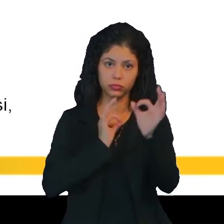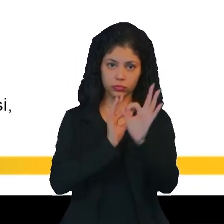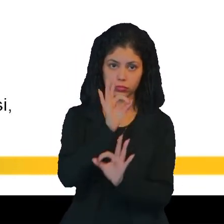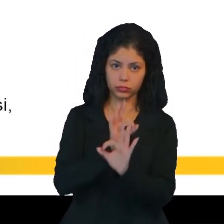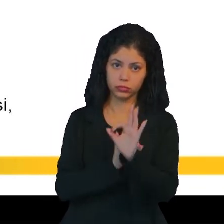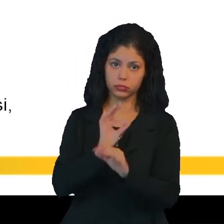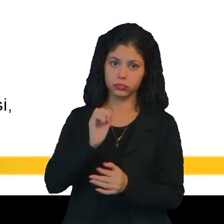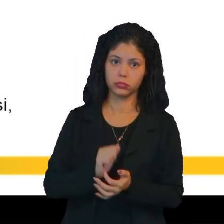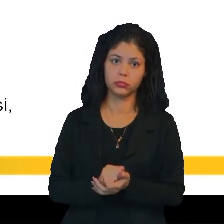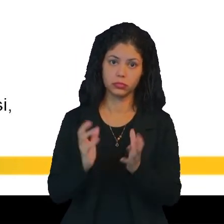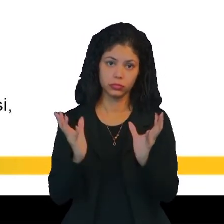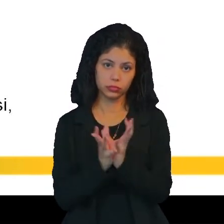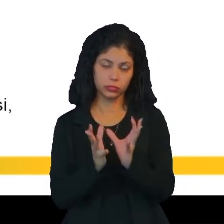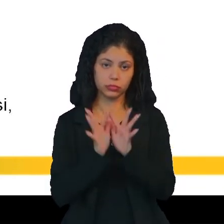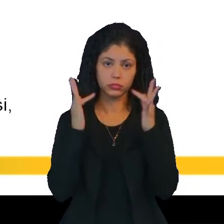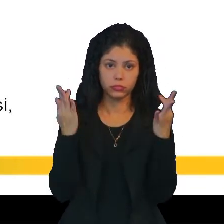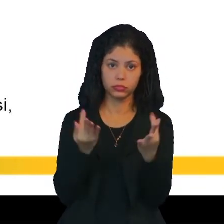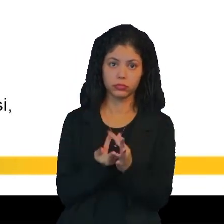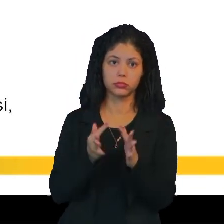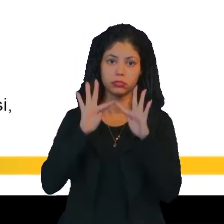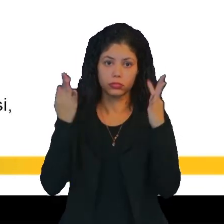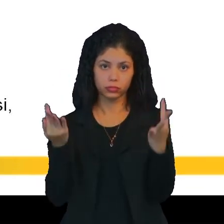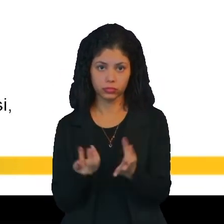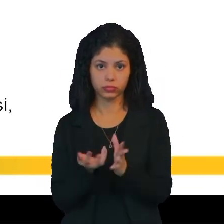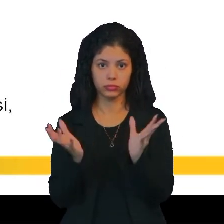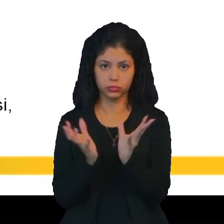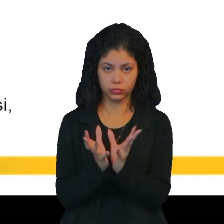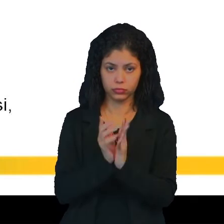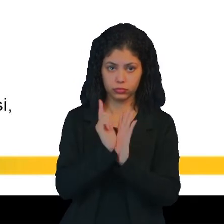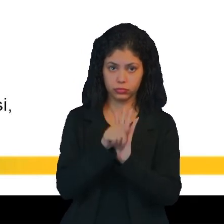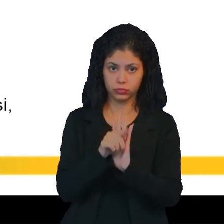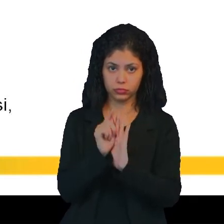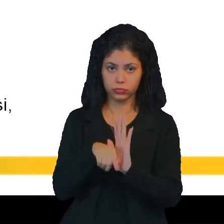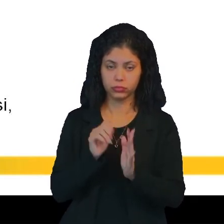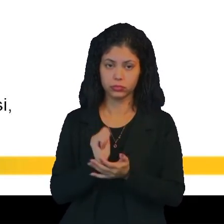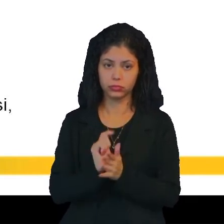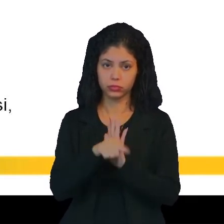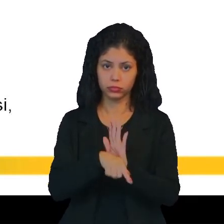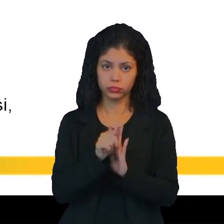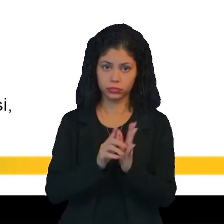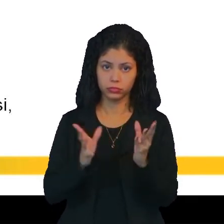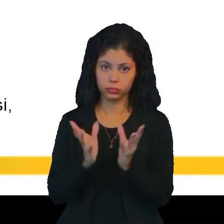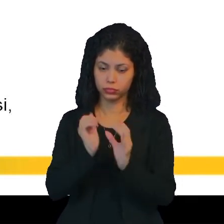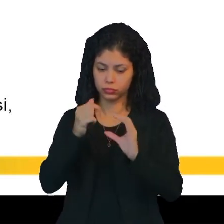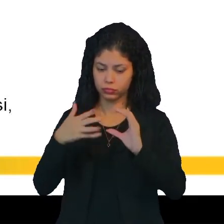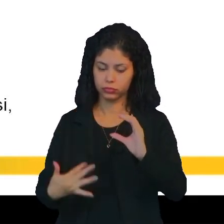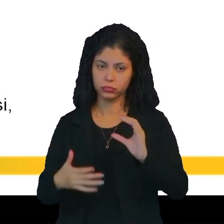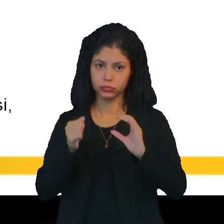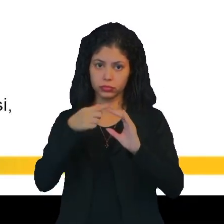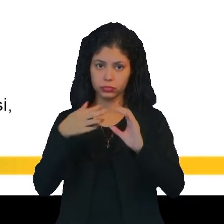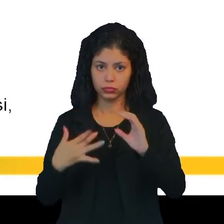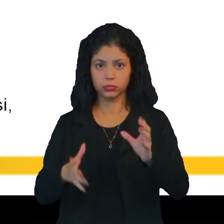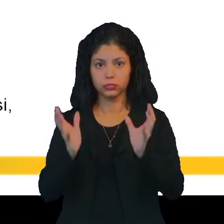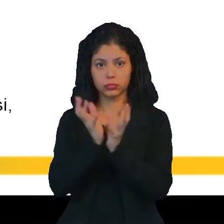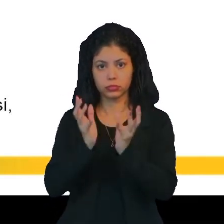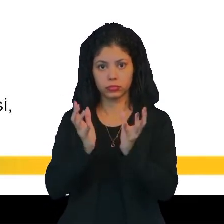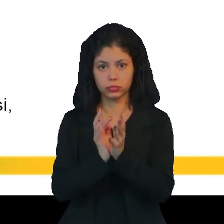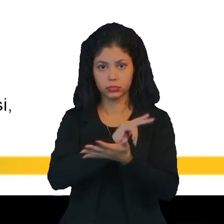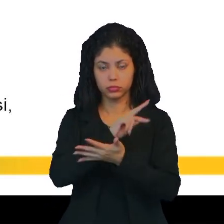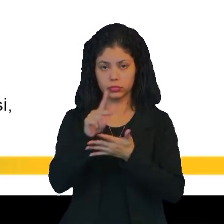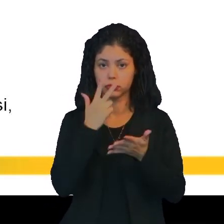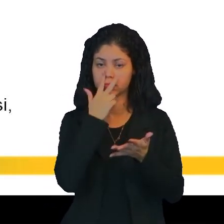ordens, ordem é um grupo de família, família é um grupo de gêneros, gênero é um grupo de espécie e a espécie é um grupo de